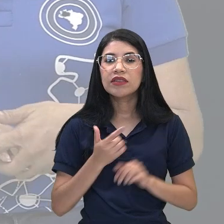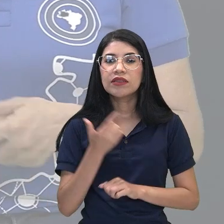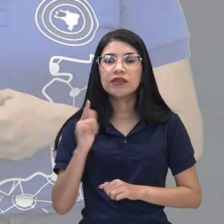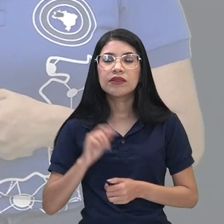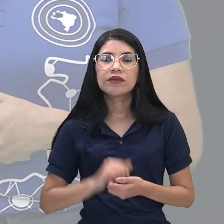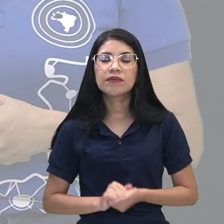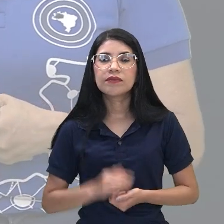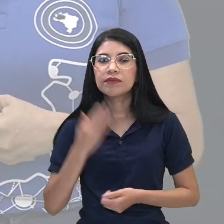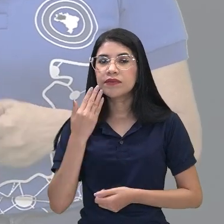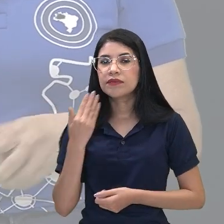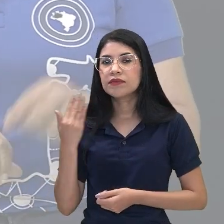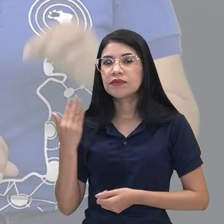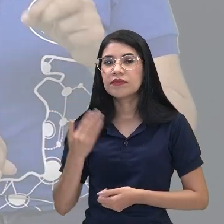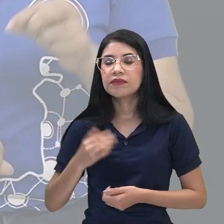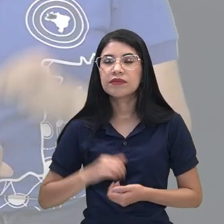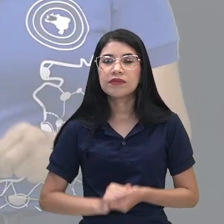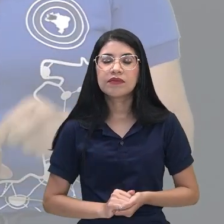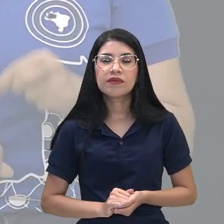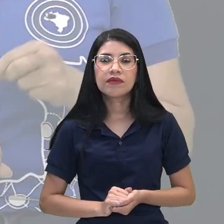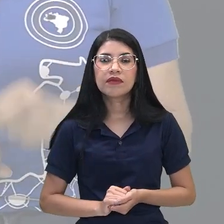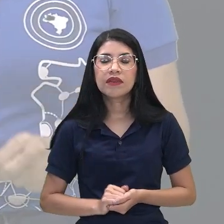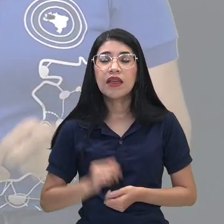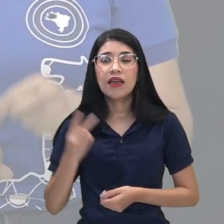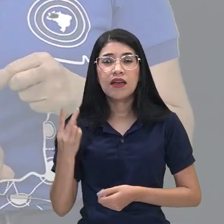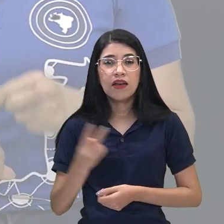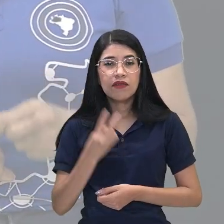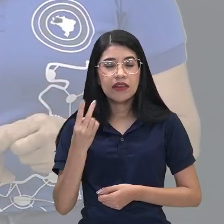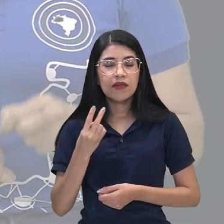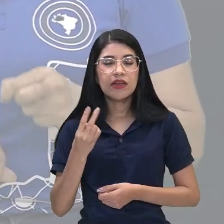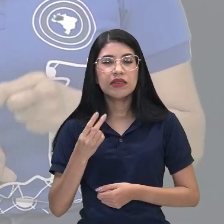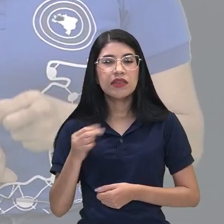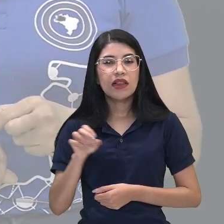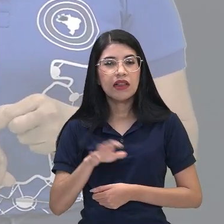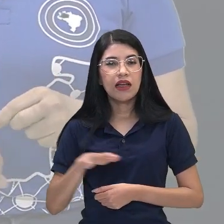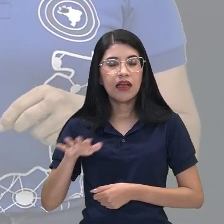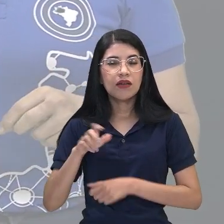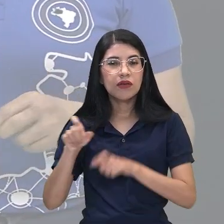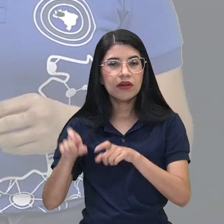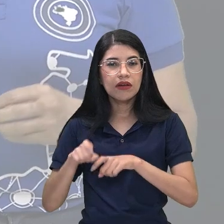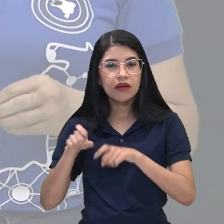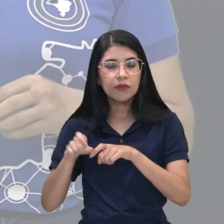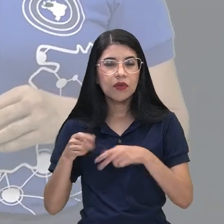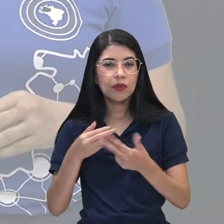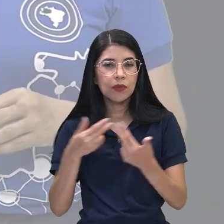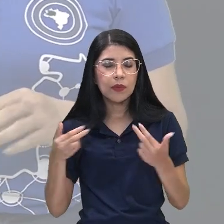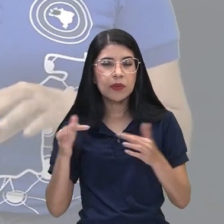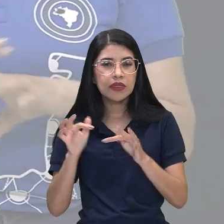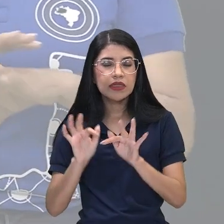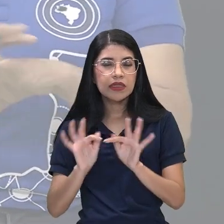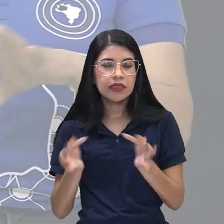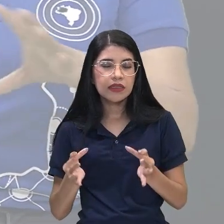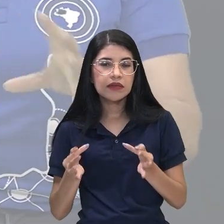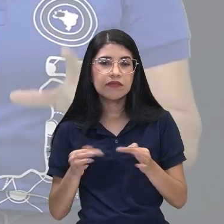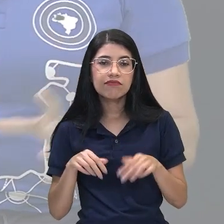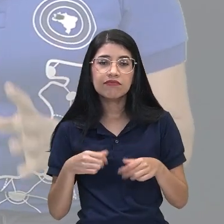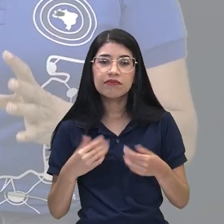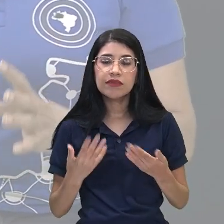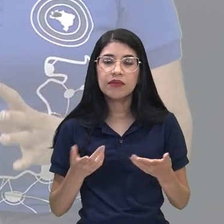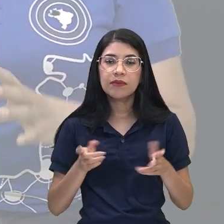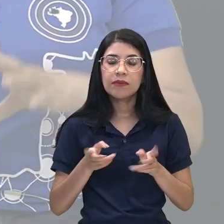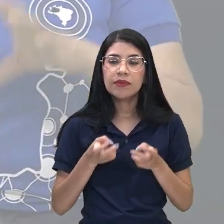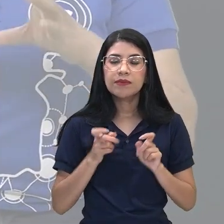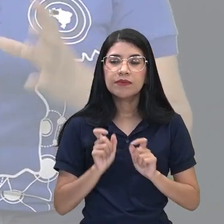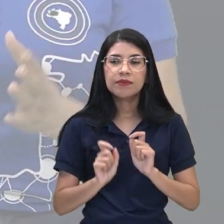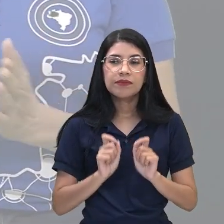auras mediocritas, valorização das coisas simples do campo. Então, dá para notar que tudo,